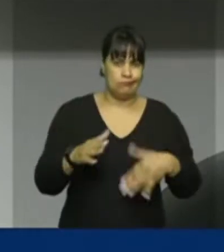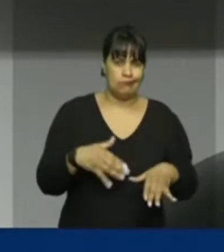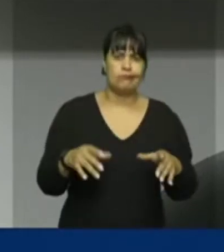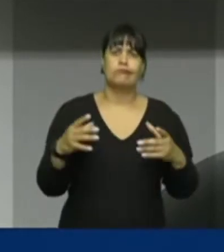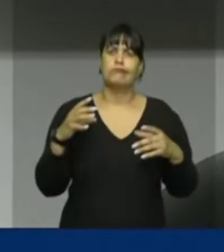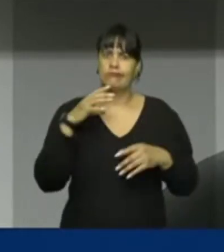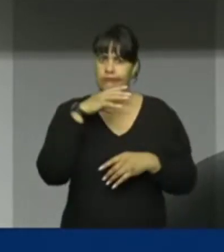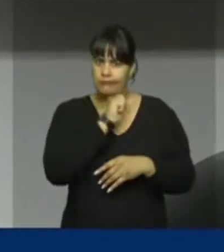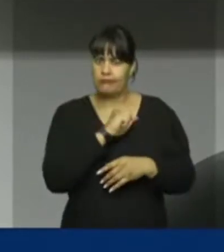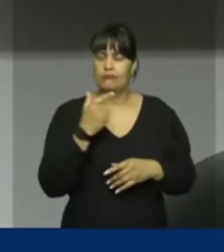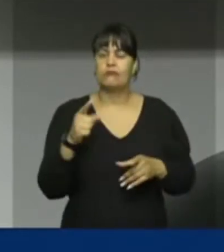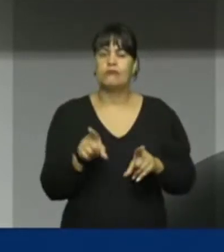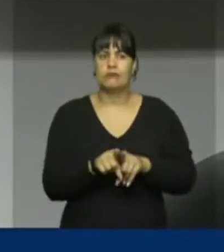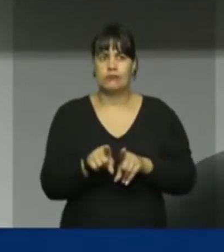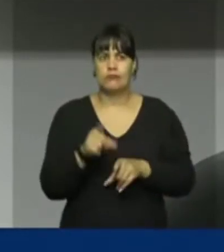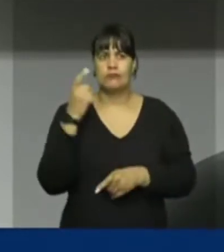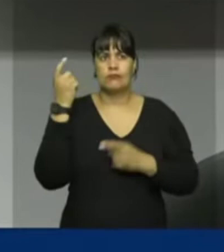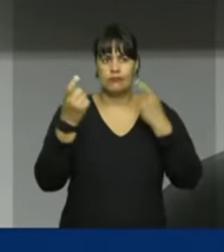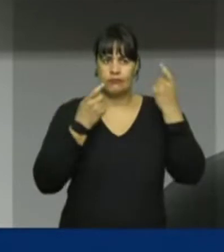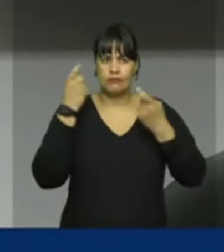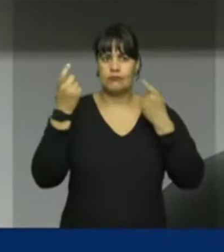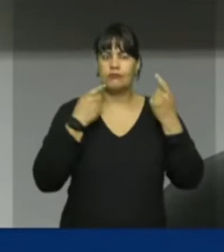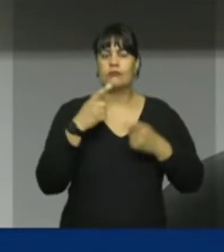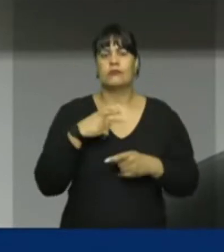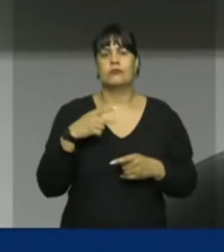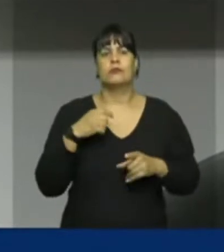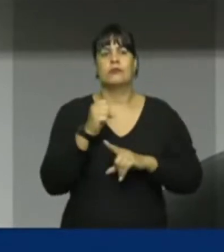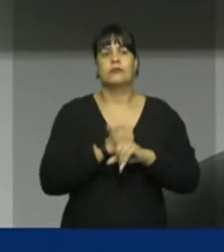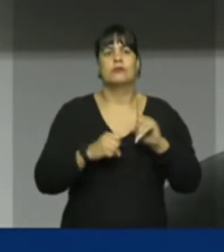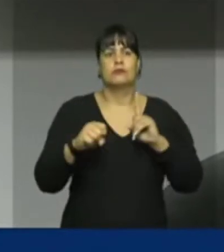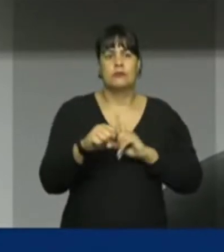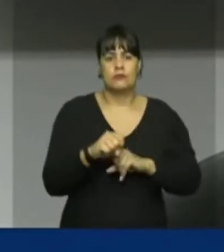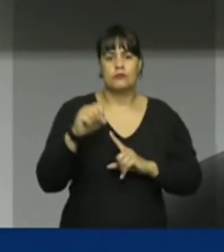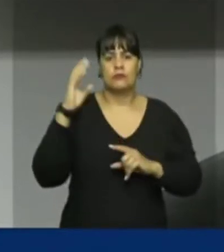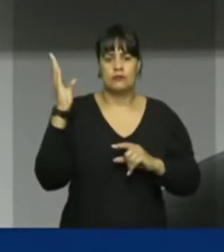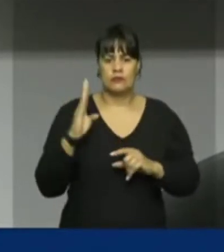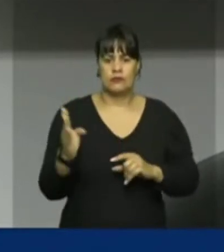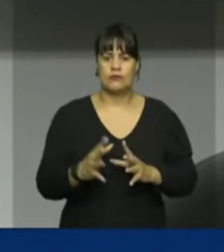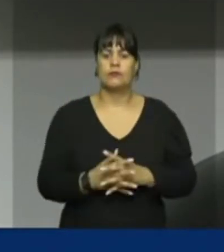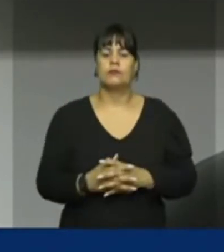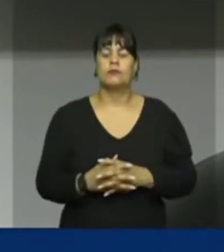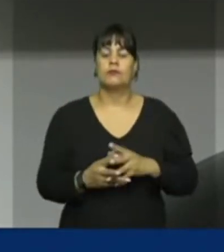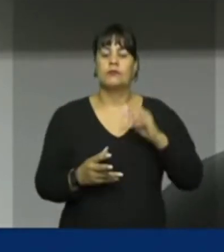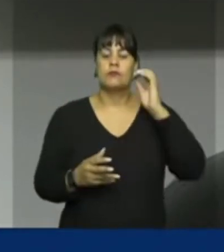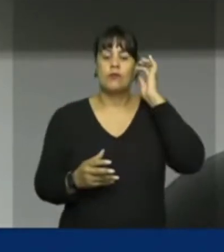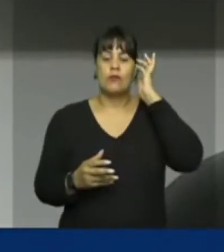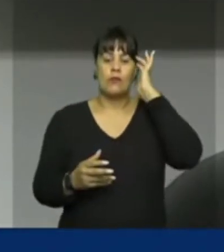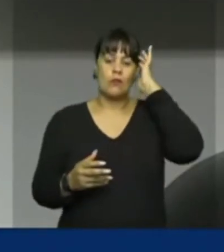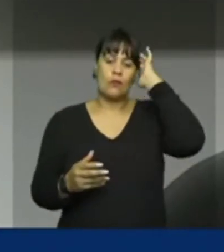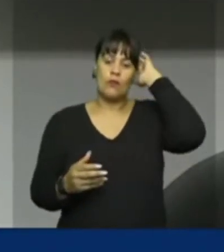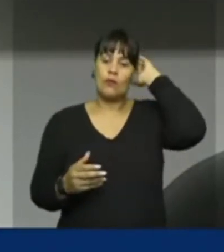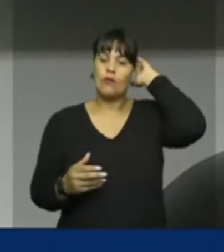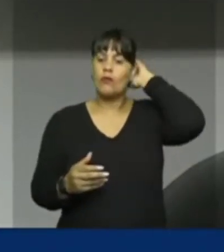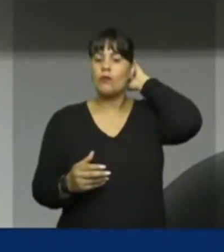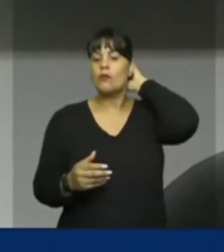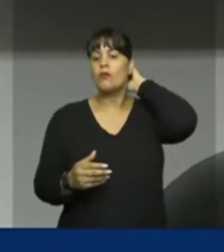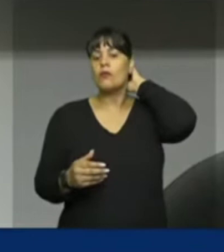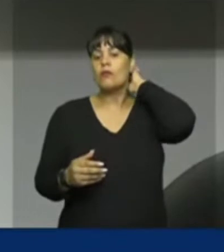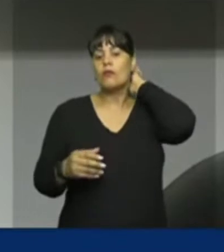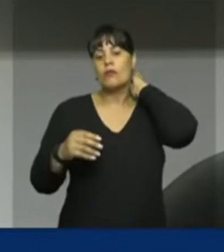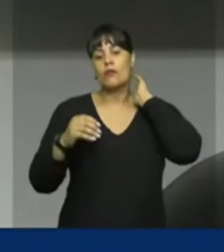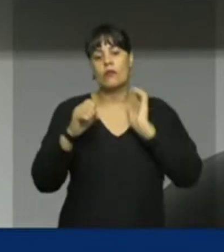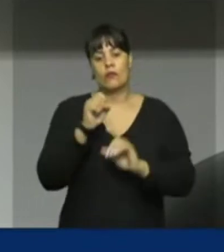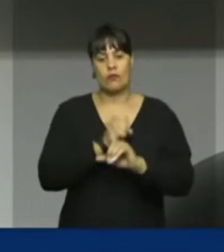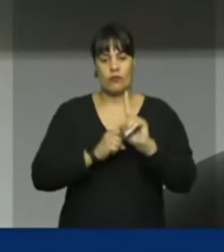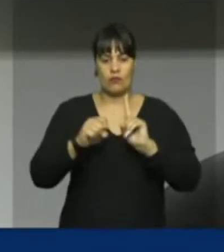muito preocupante para a sociedade brasileira. E a sociedade civil organizada, portanto, tem esse papel fundamental